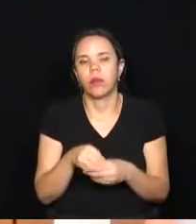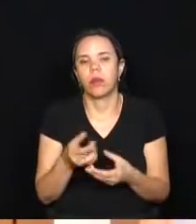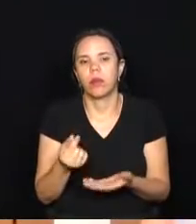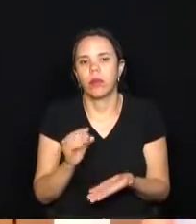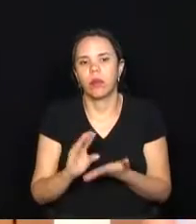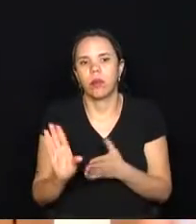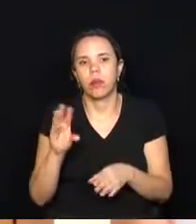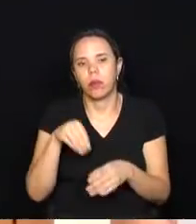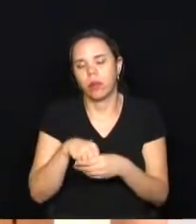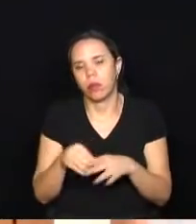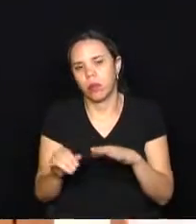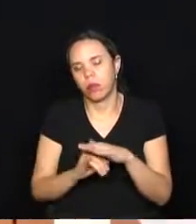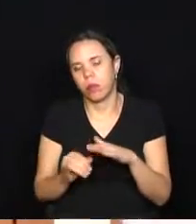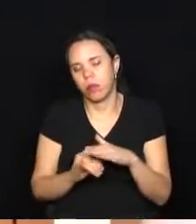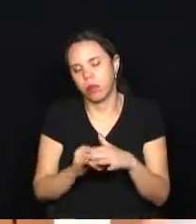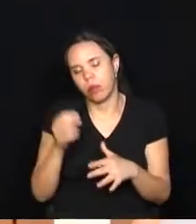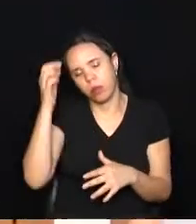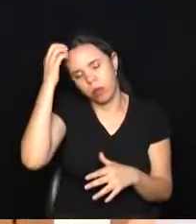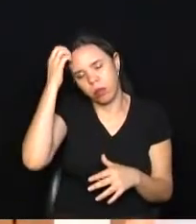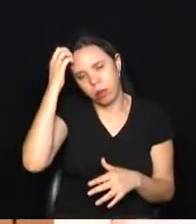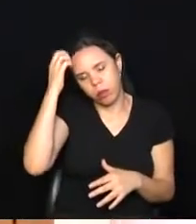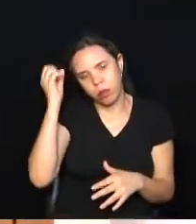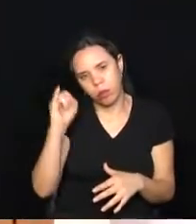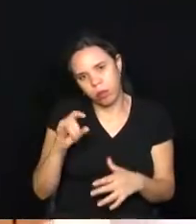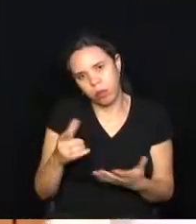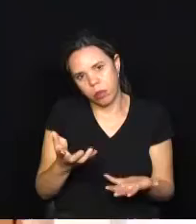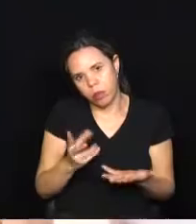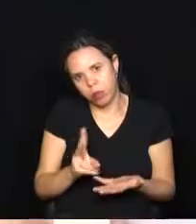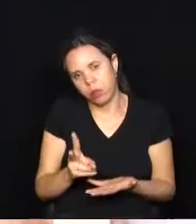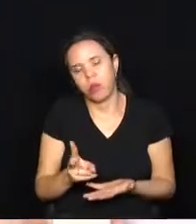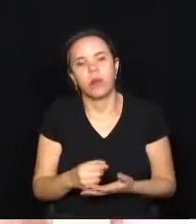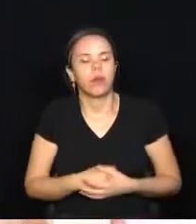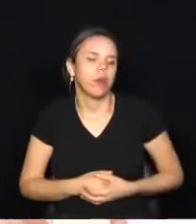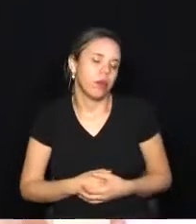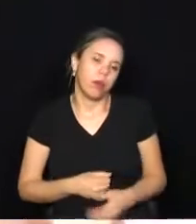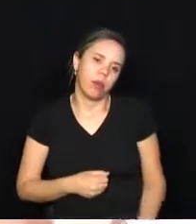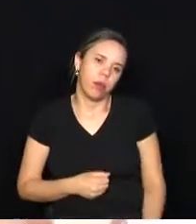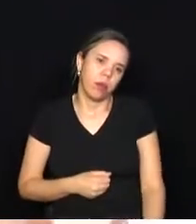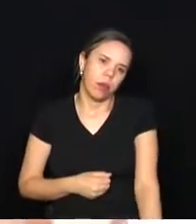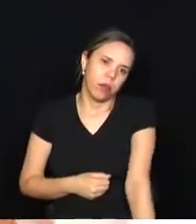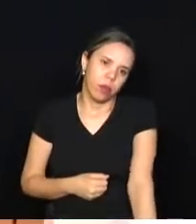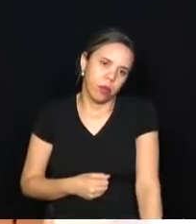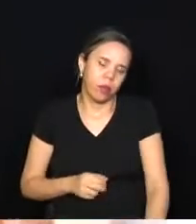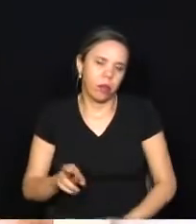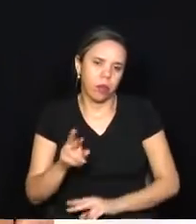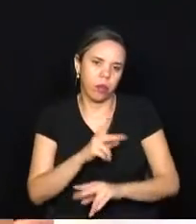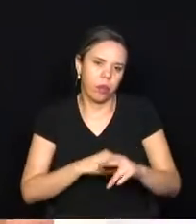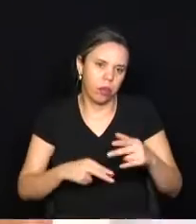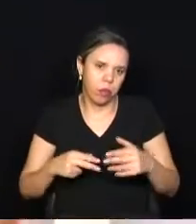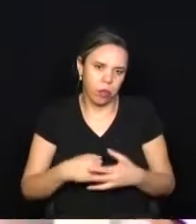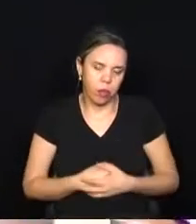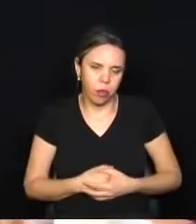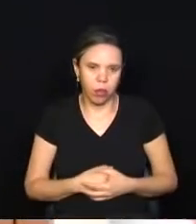financiamento dentro dessa instituição, se você quiser manter uma instituição, diversos